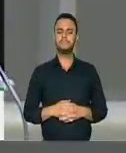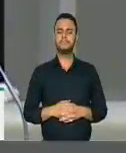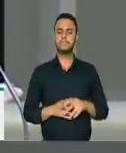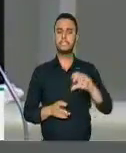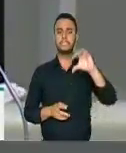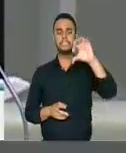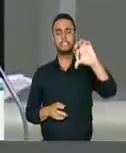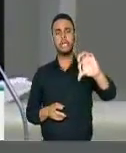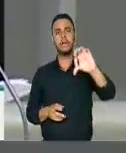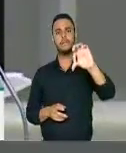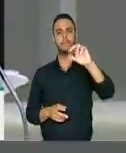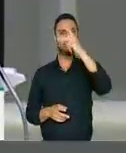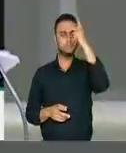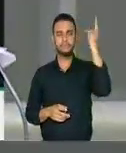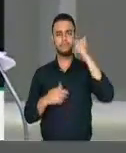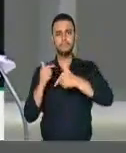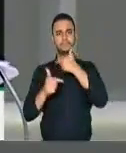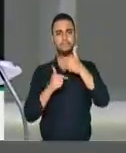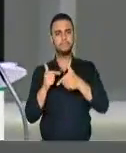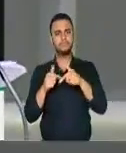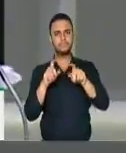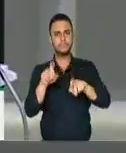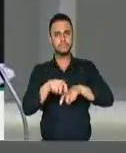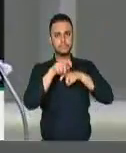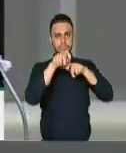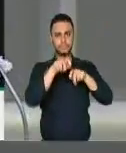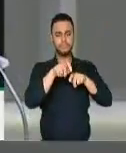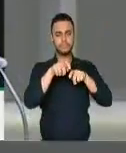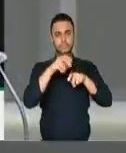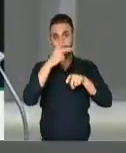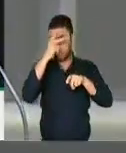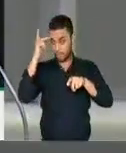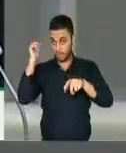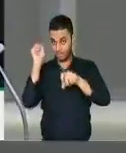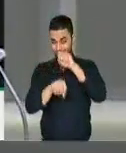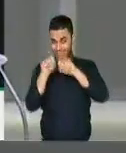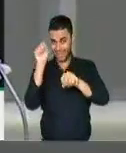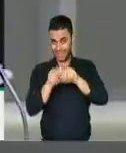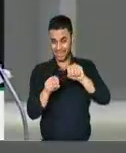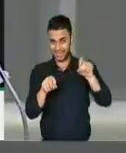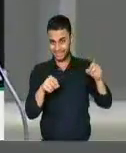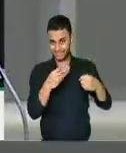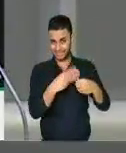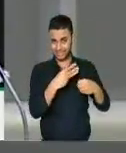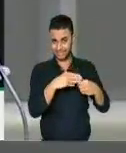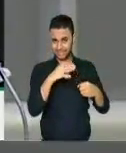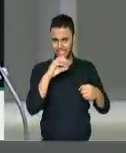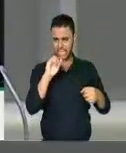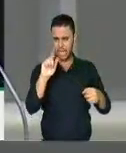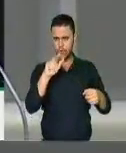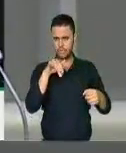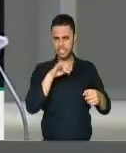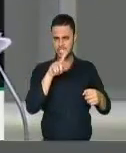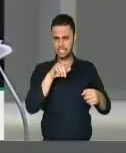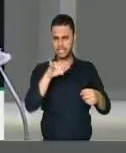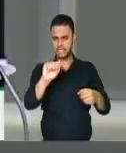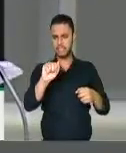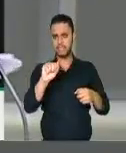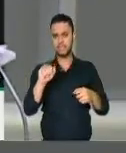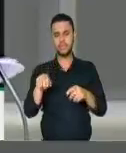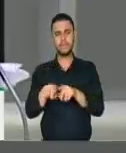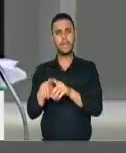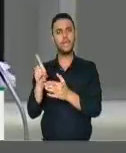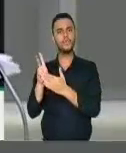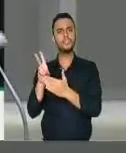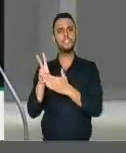9 trabalhadores rurais foram assassinados no município de Colniza, no Mato Grosso. Os índios Gamela